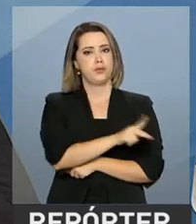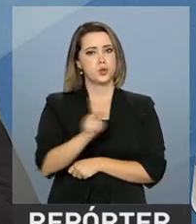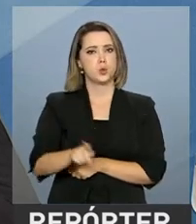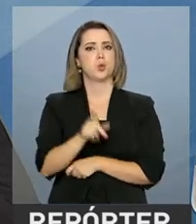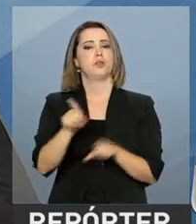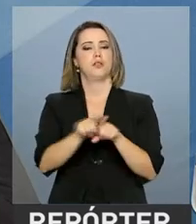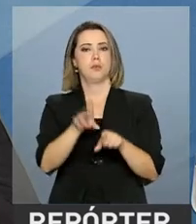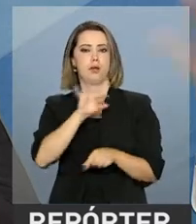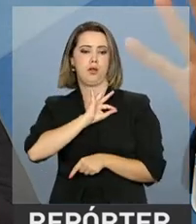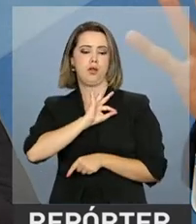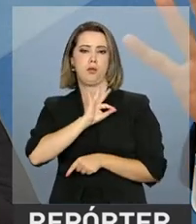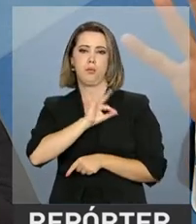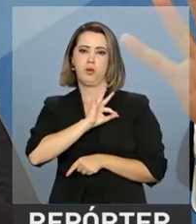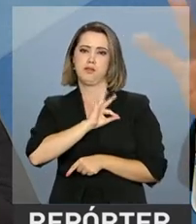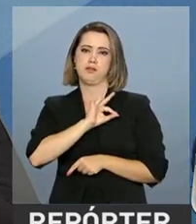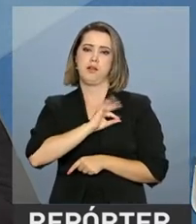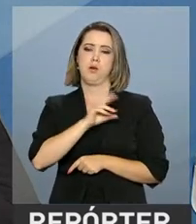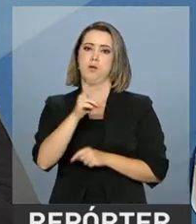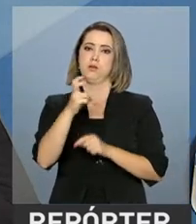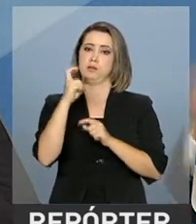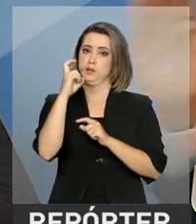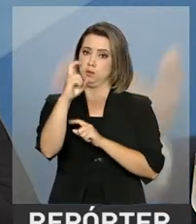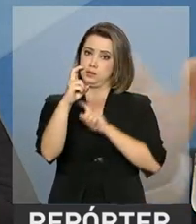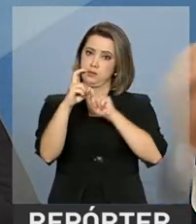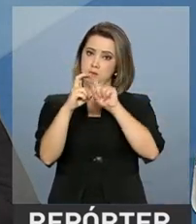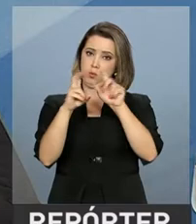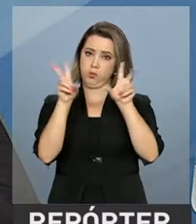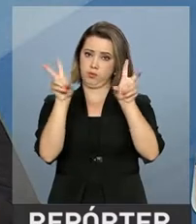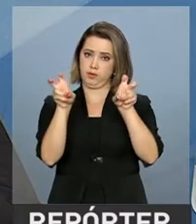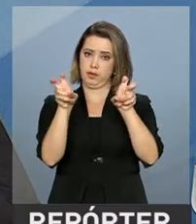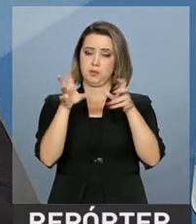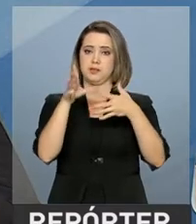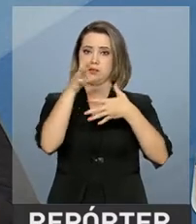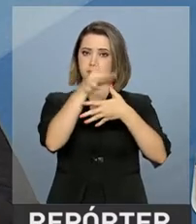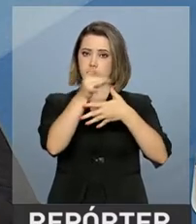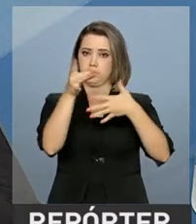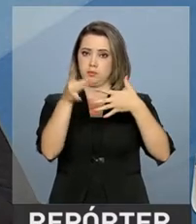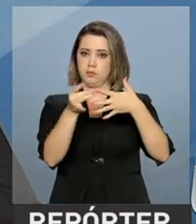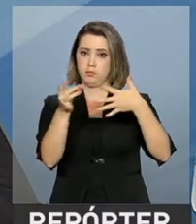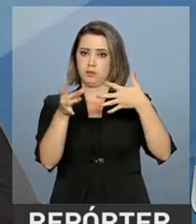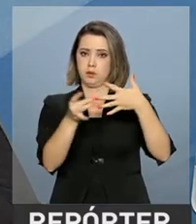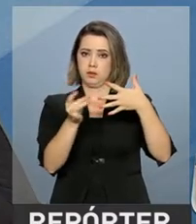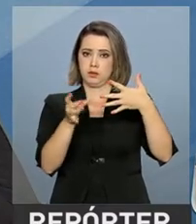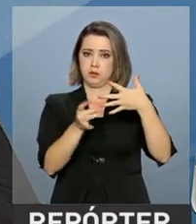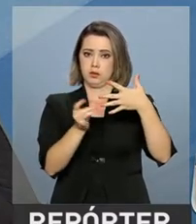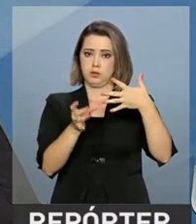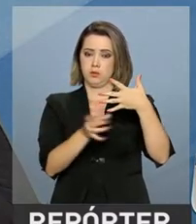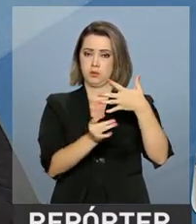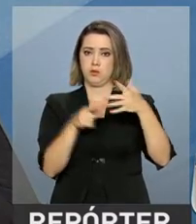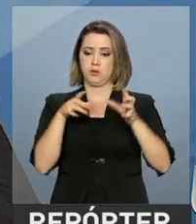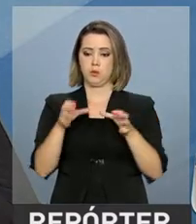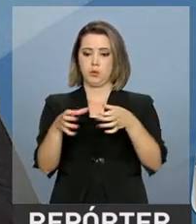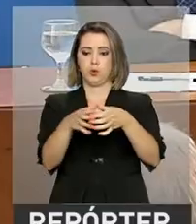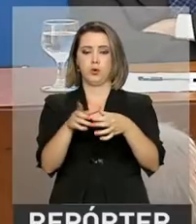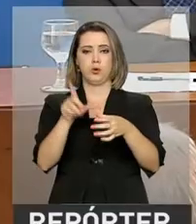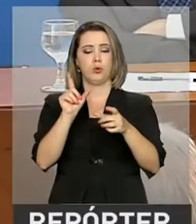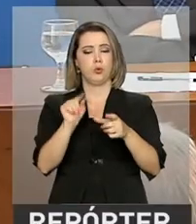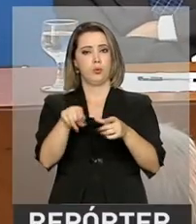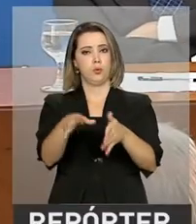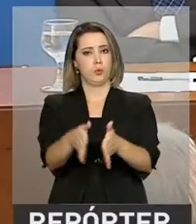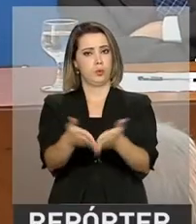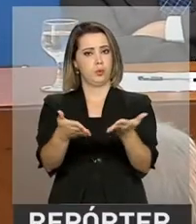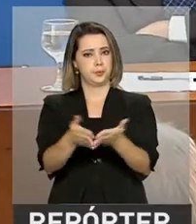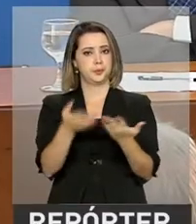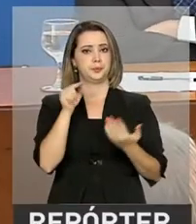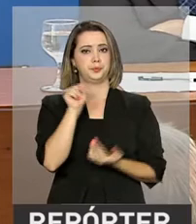transição são cinco temas todos eles voltados à atenção dos menos favorecidos de acordo